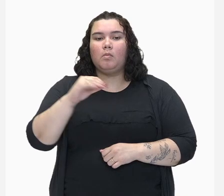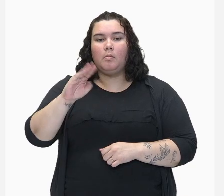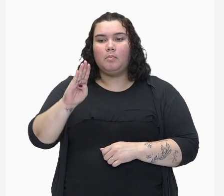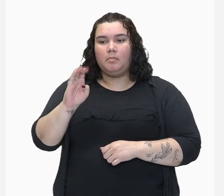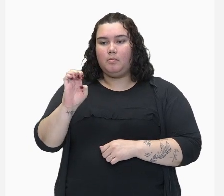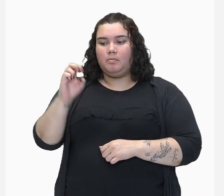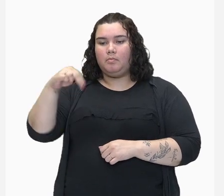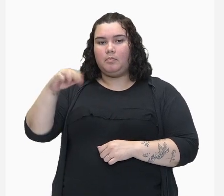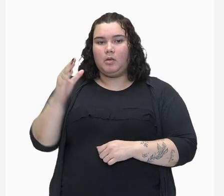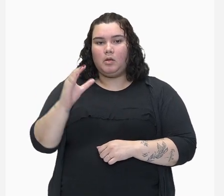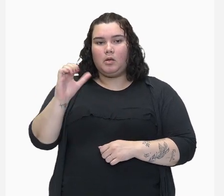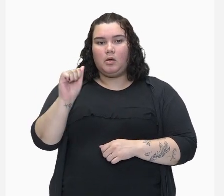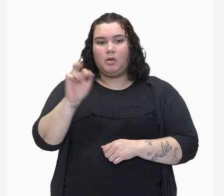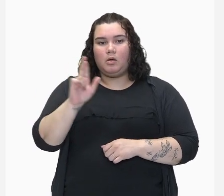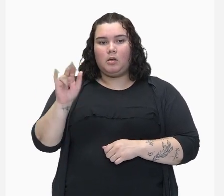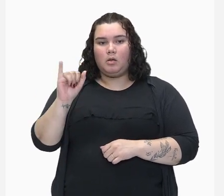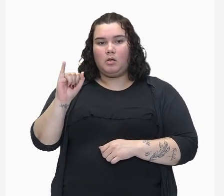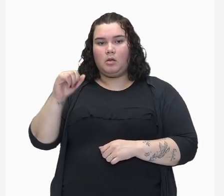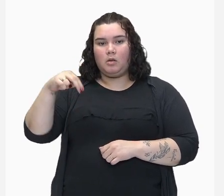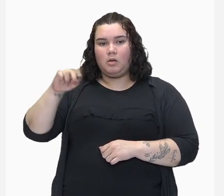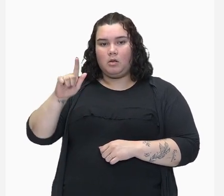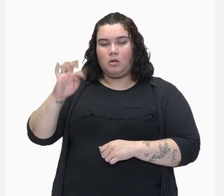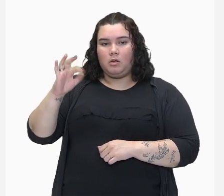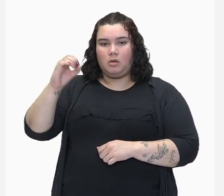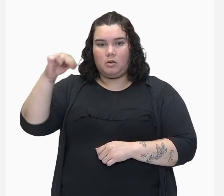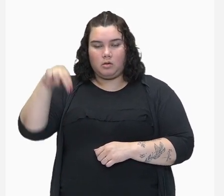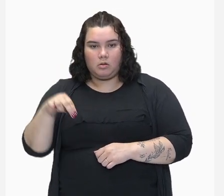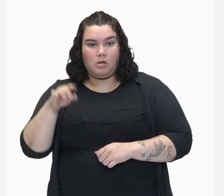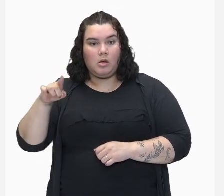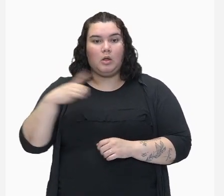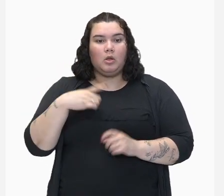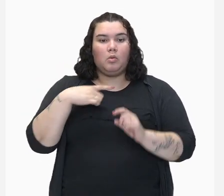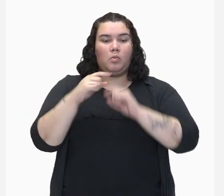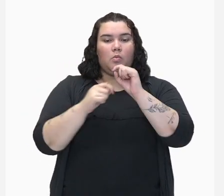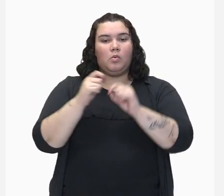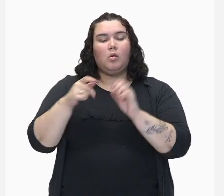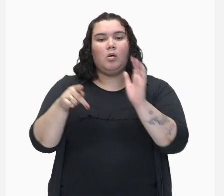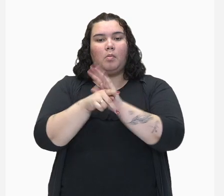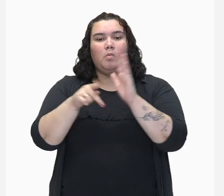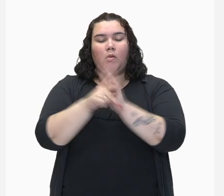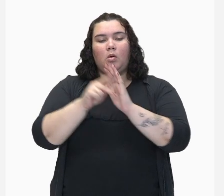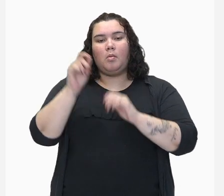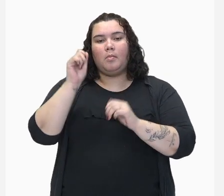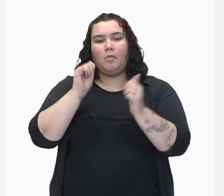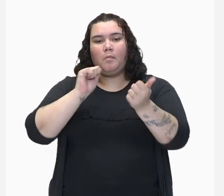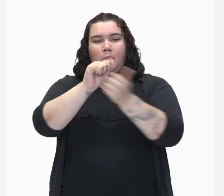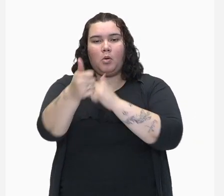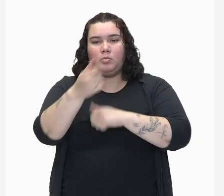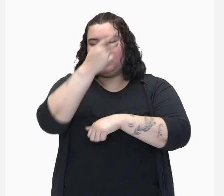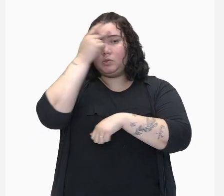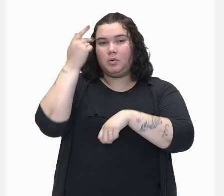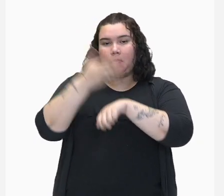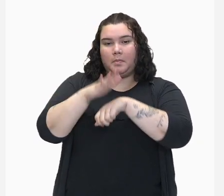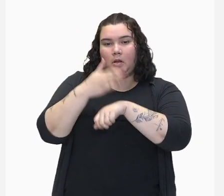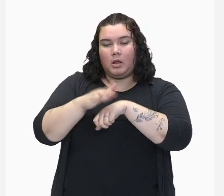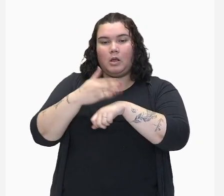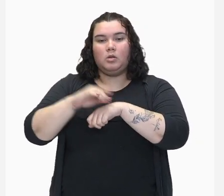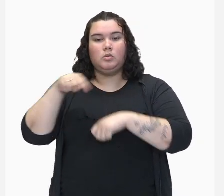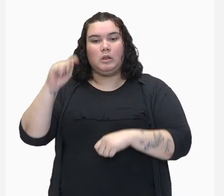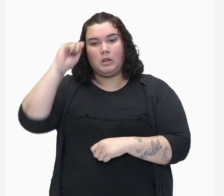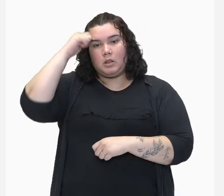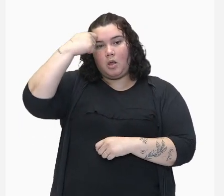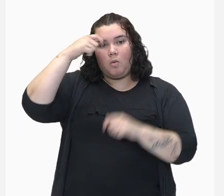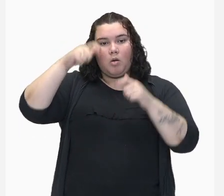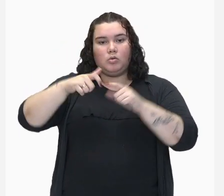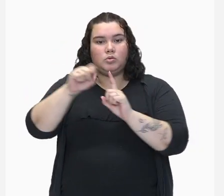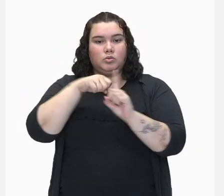Sport and Politics, explora o papel dos atletas negros na sociedade contemporânea, analisando como eles se tornam símbolo